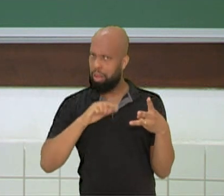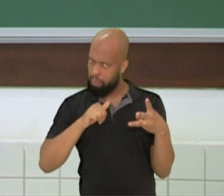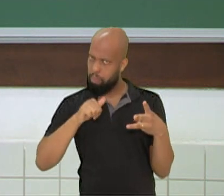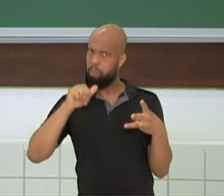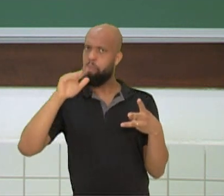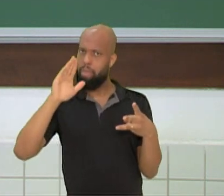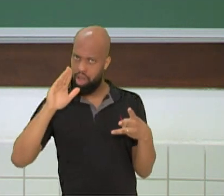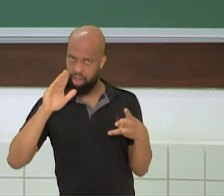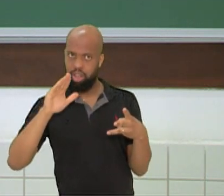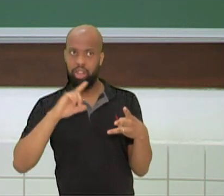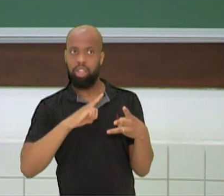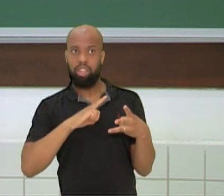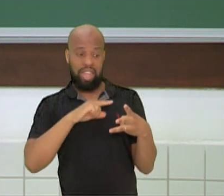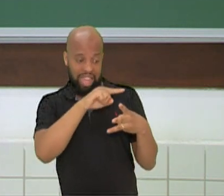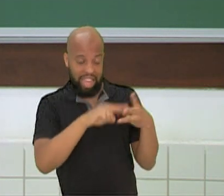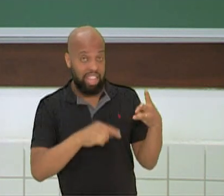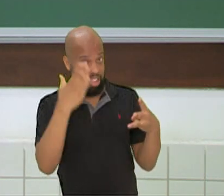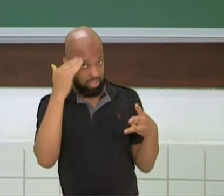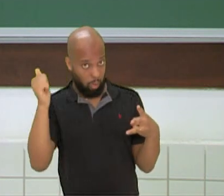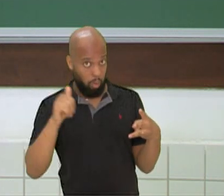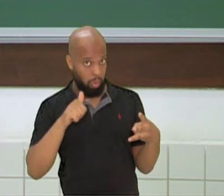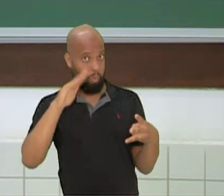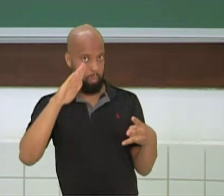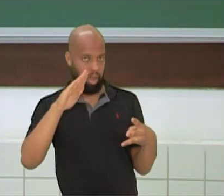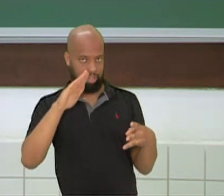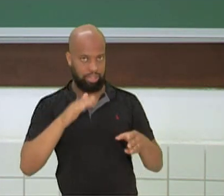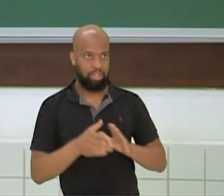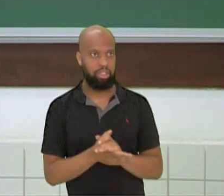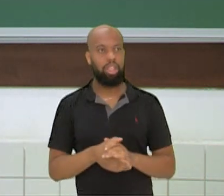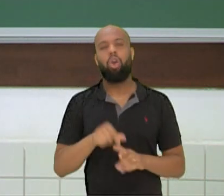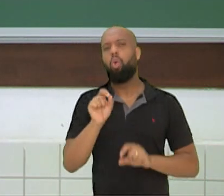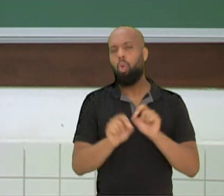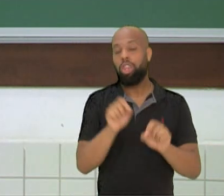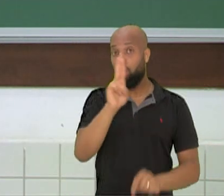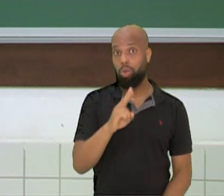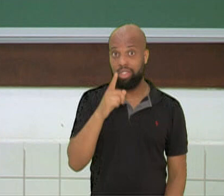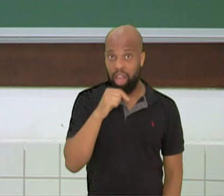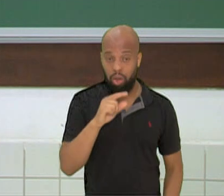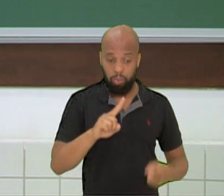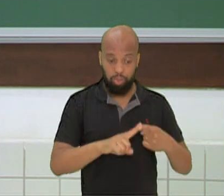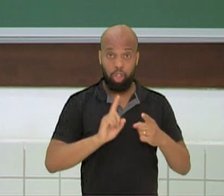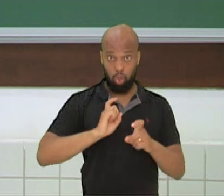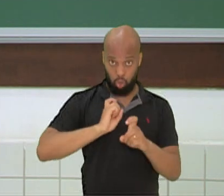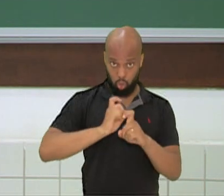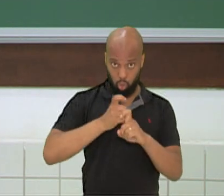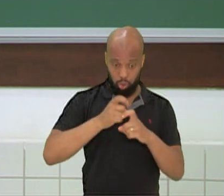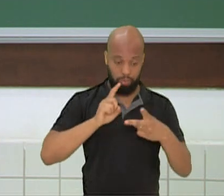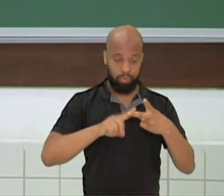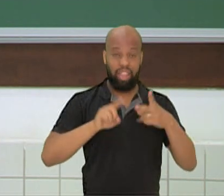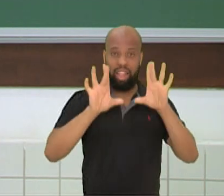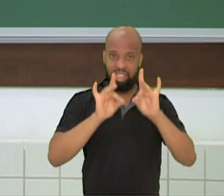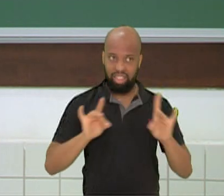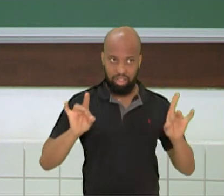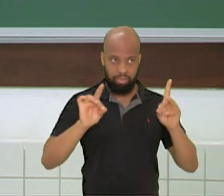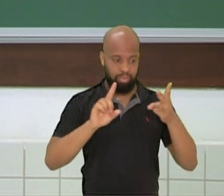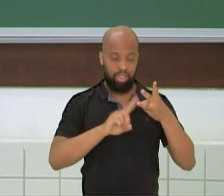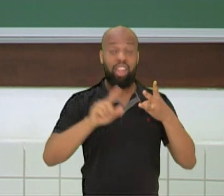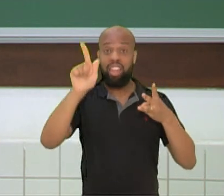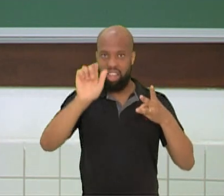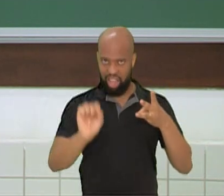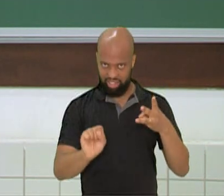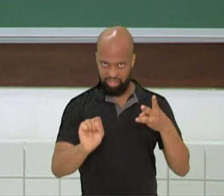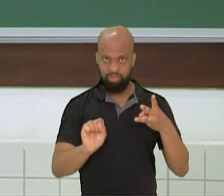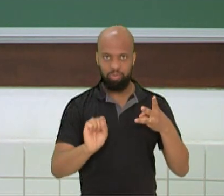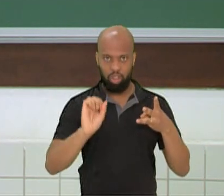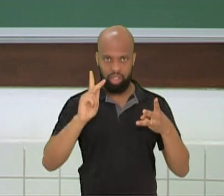mas os 3 que são comuns que a gente acaba trabalhando com a água, que seria o estado sólido, líquido e gasoso. Pelo estado gasoso, que a gente tem como